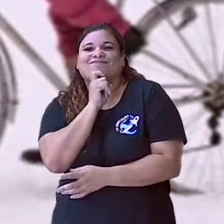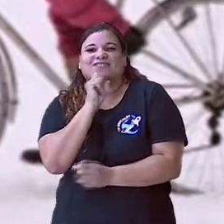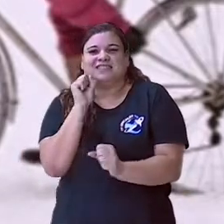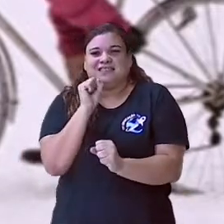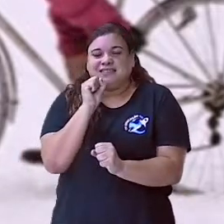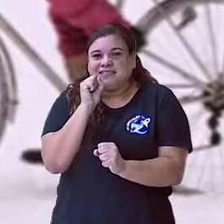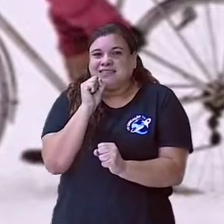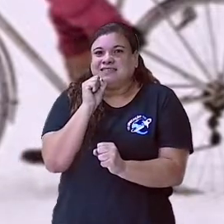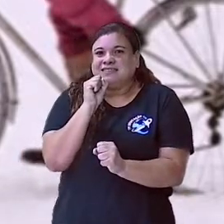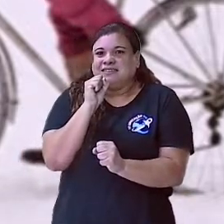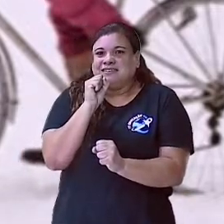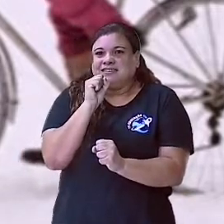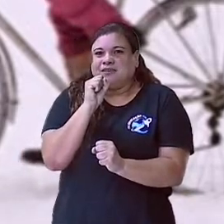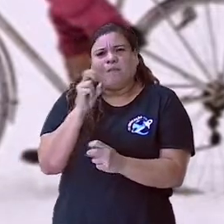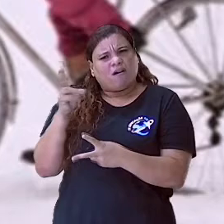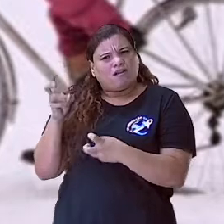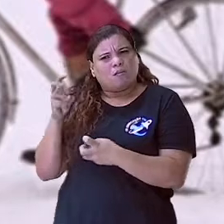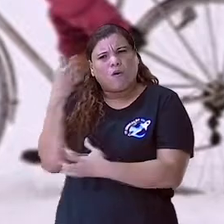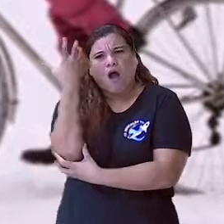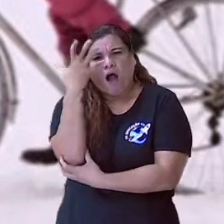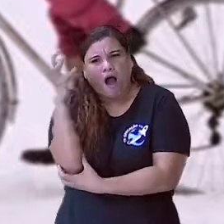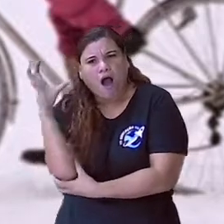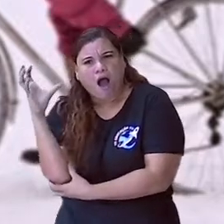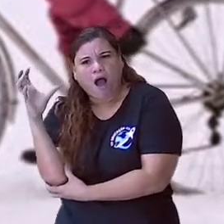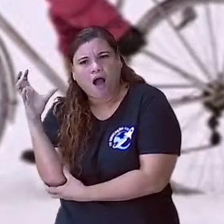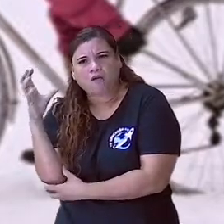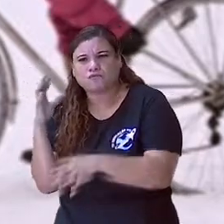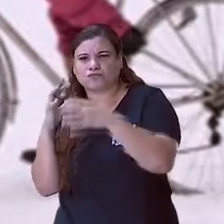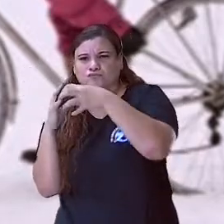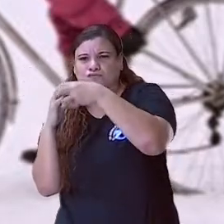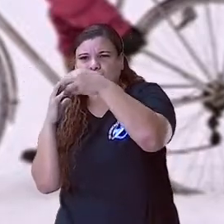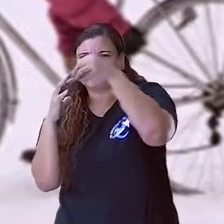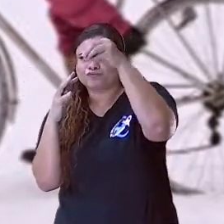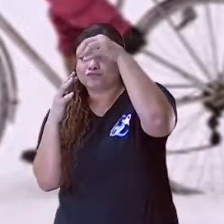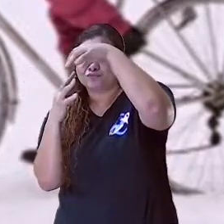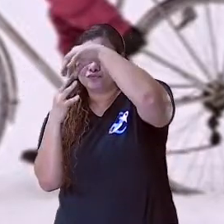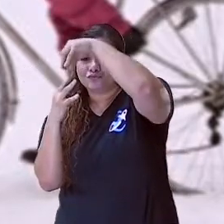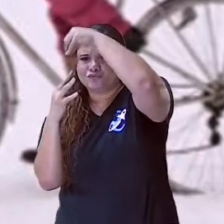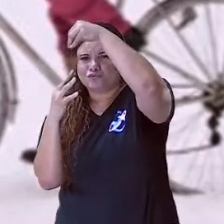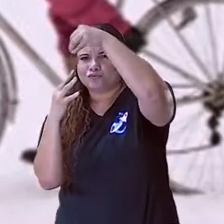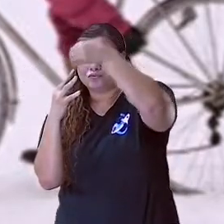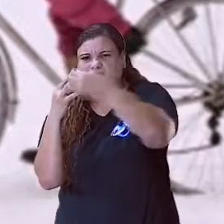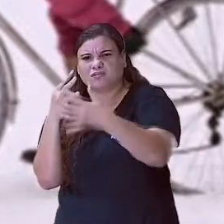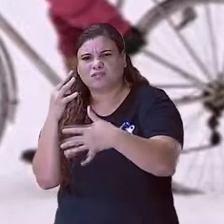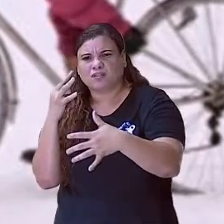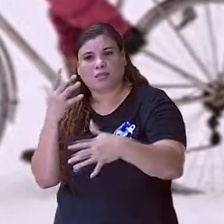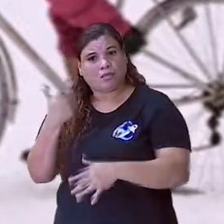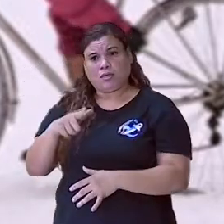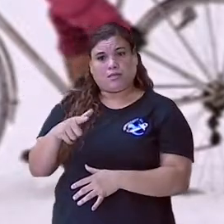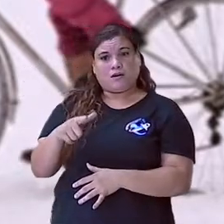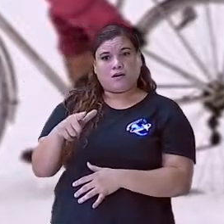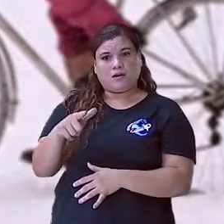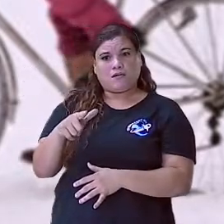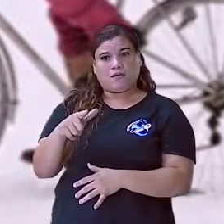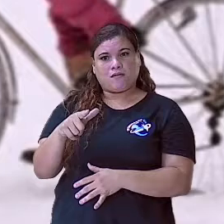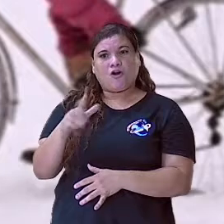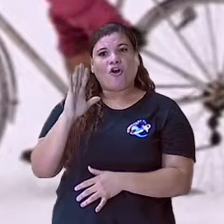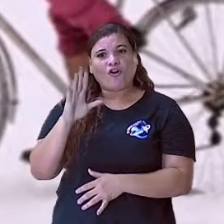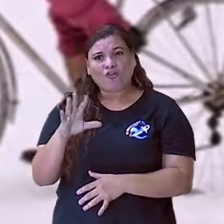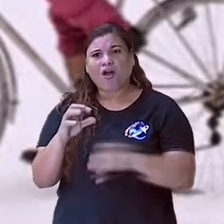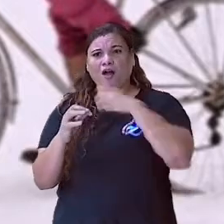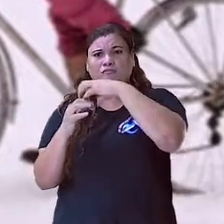as suas... Já perderam as suas folhas. E aí nós temos, inclusive, os invernos muito